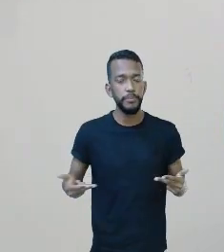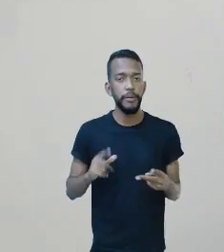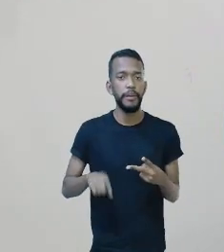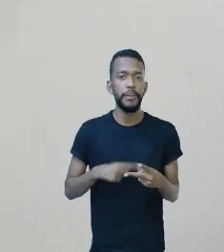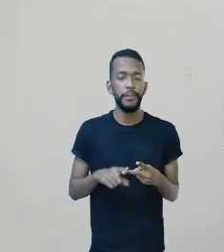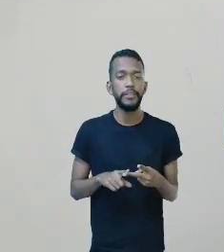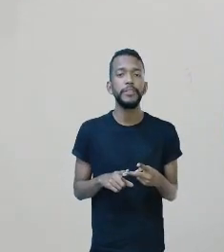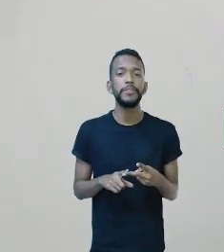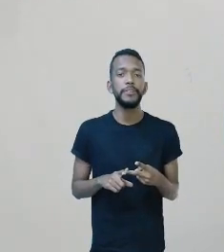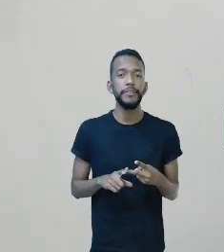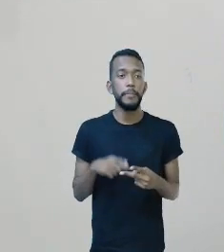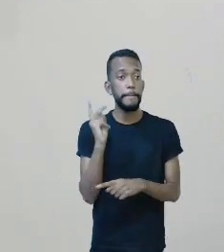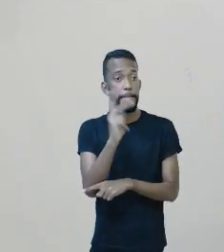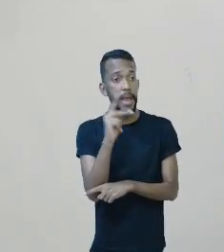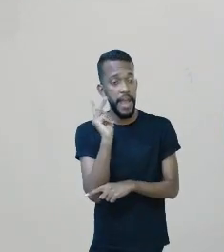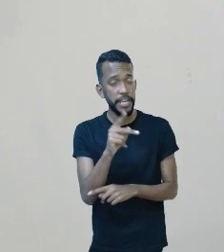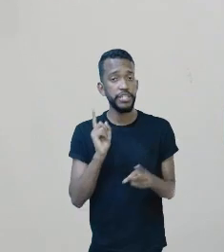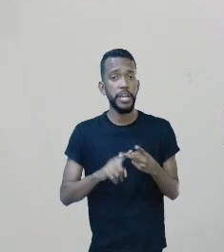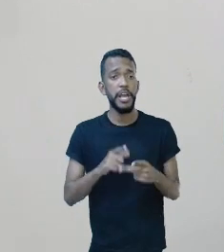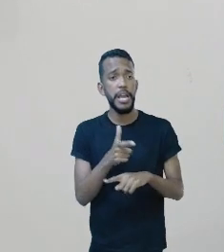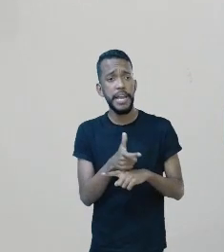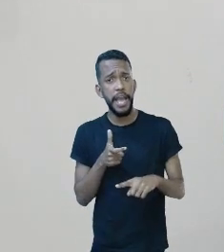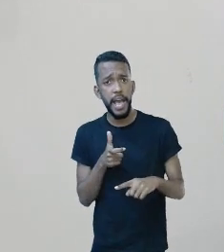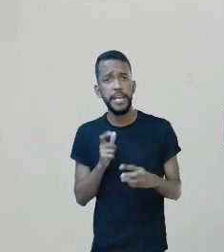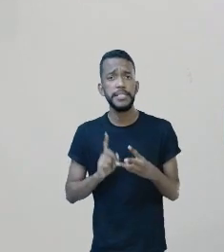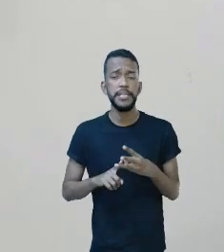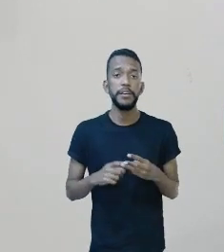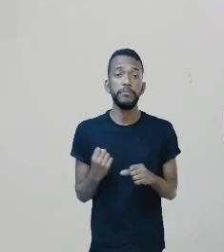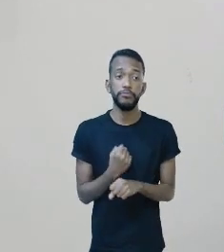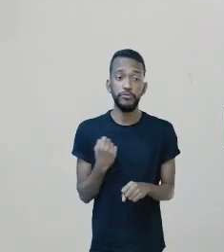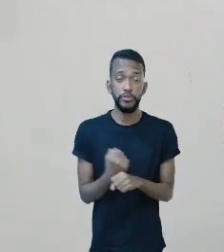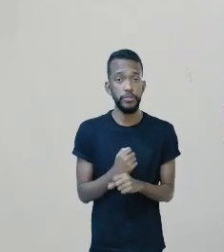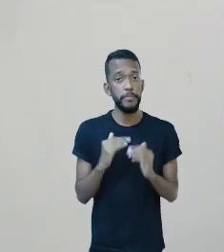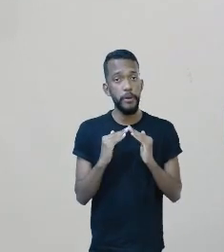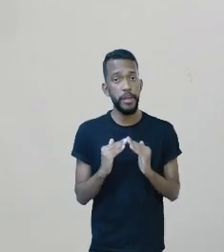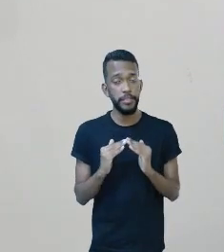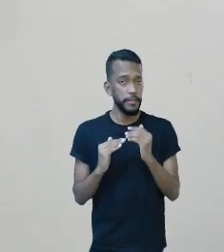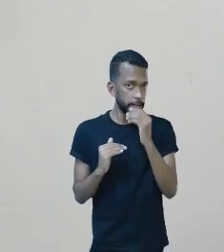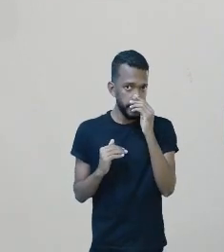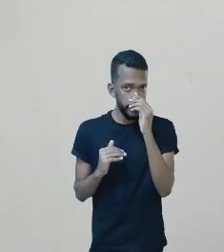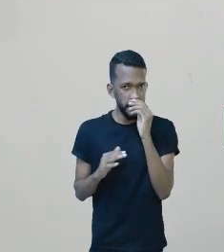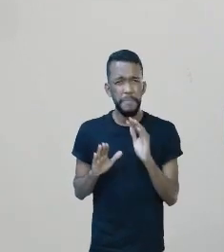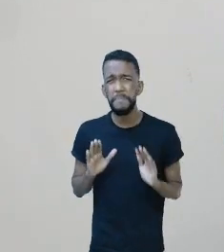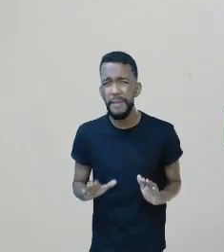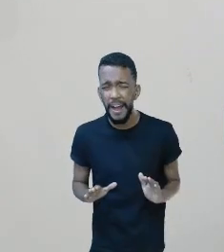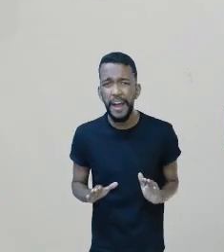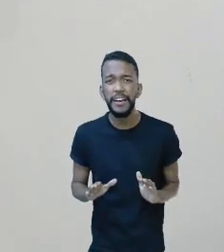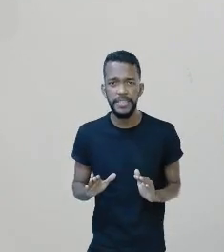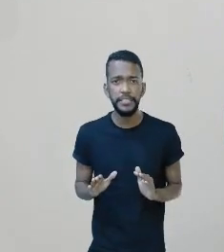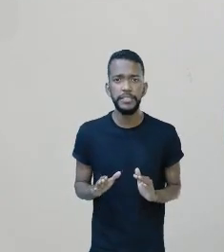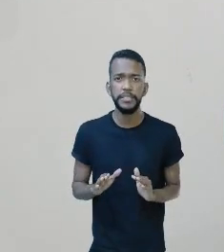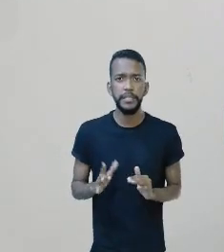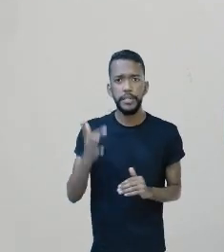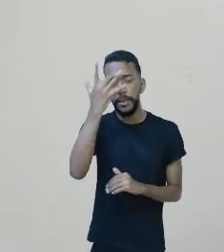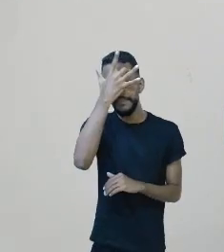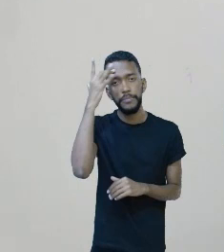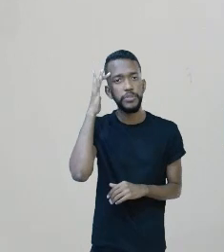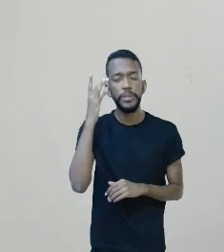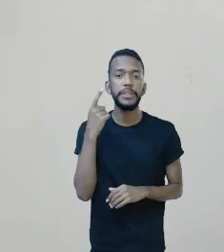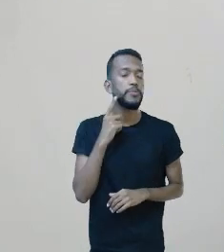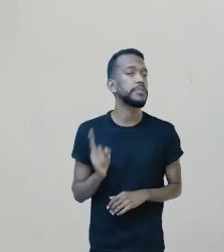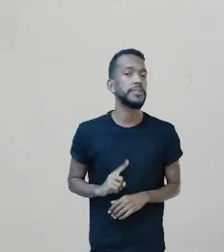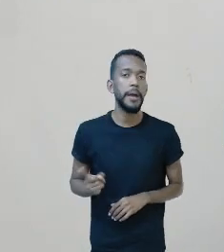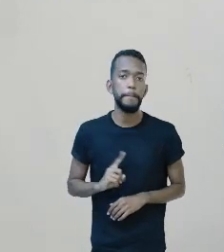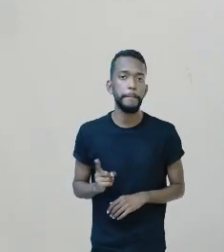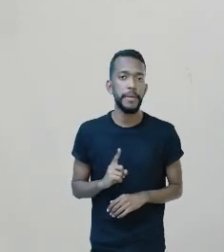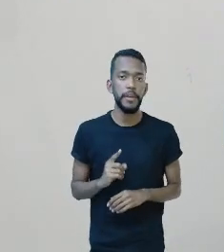pesca, para caça, construção de moradias. Só que as pessoas não sabiam como fazer as